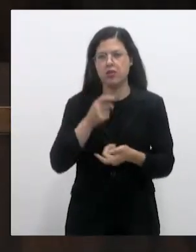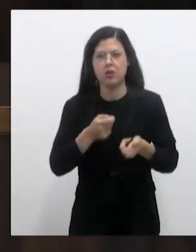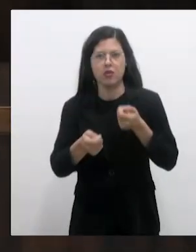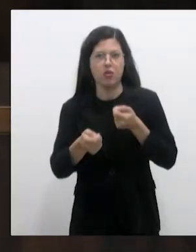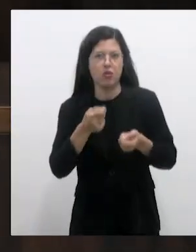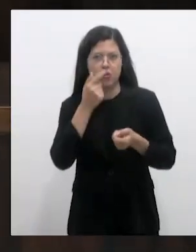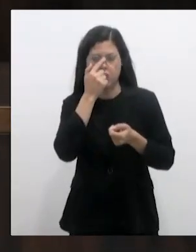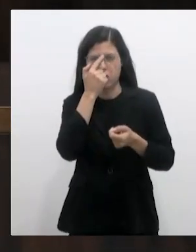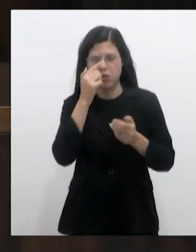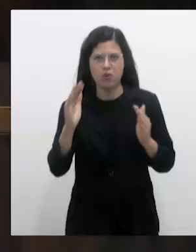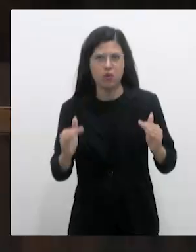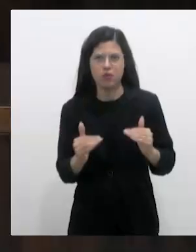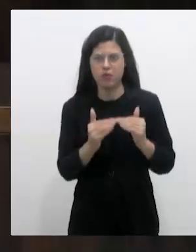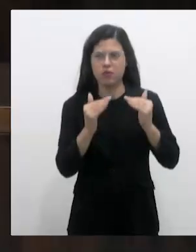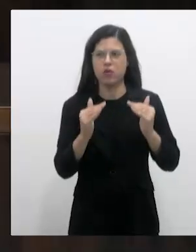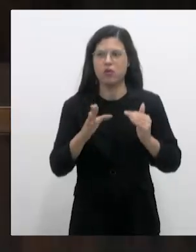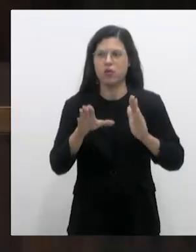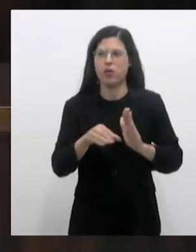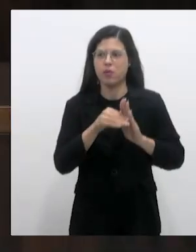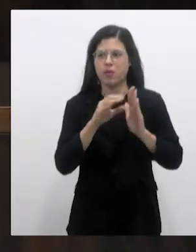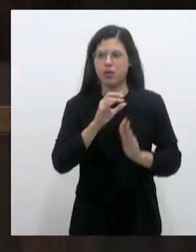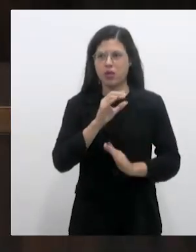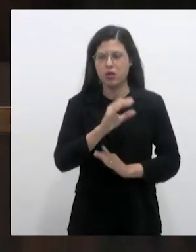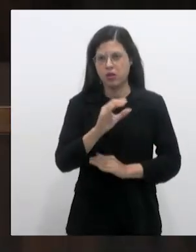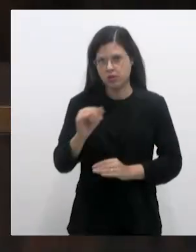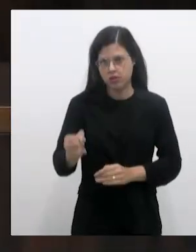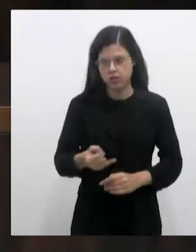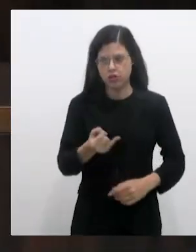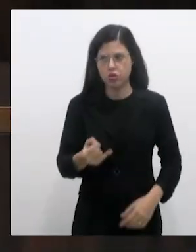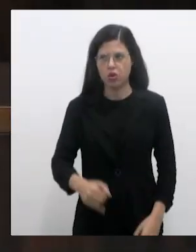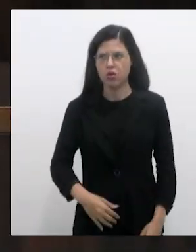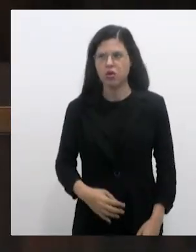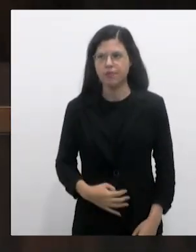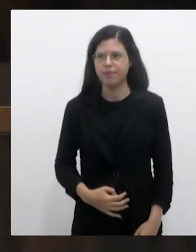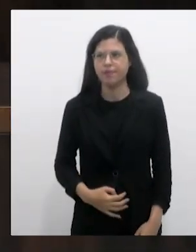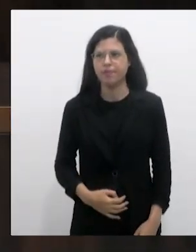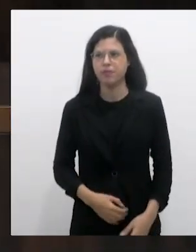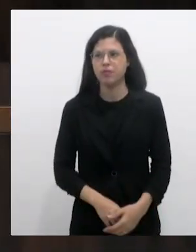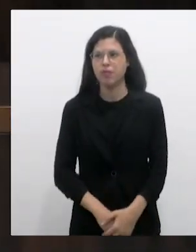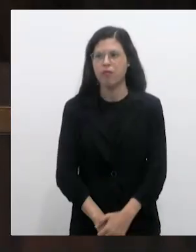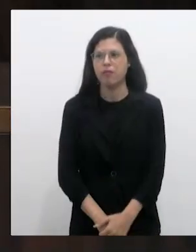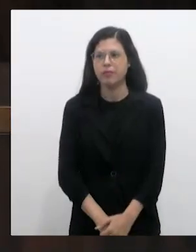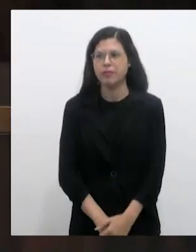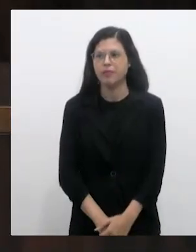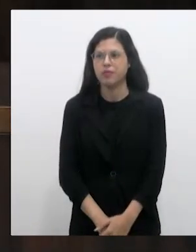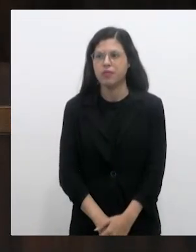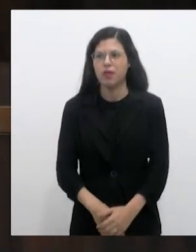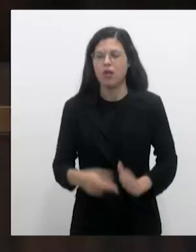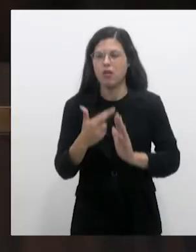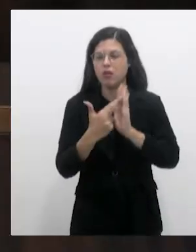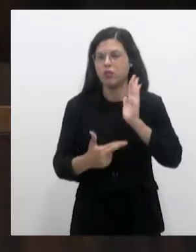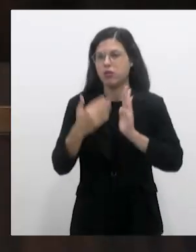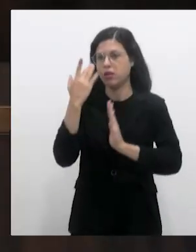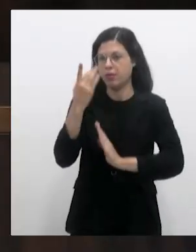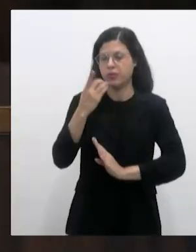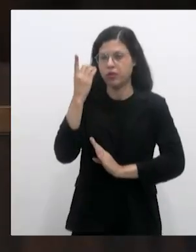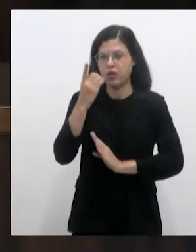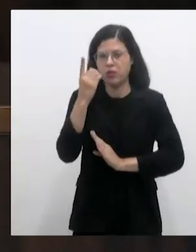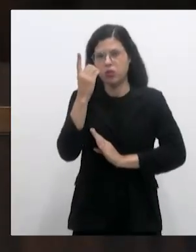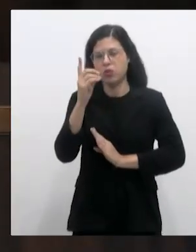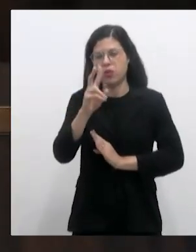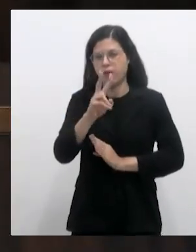financeira e controle favorável, com as emendas da Comissão de Constituição e Justiça. Relatores: deputado